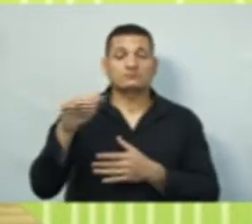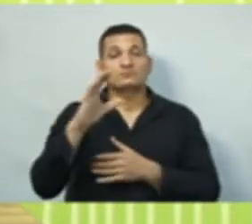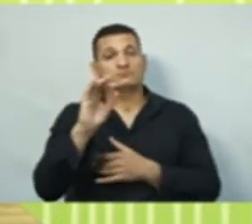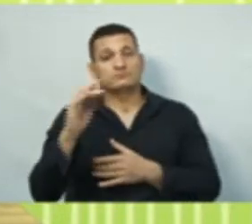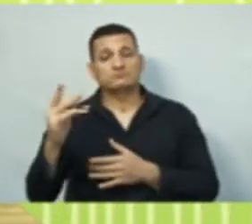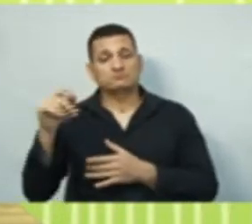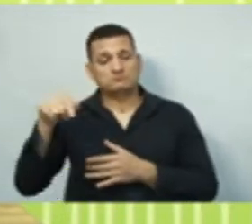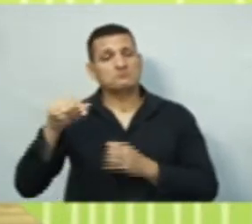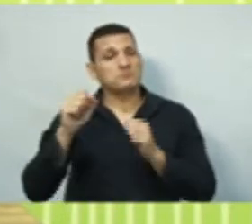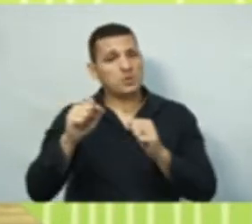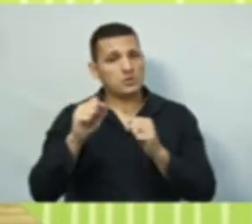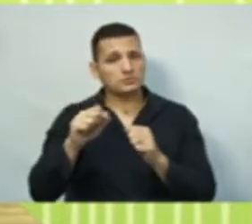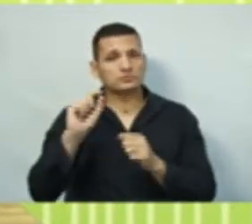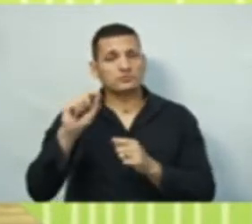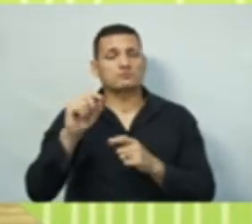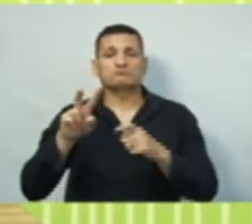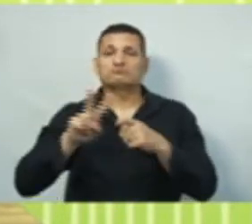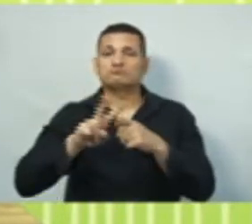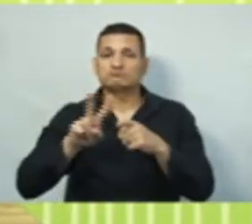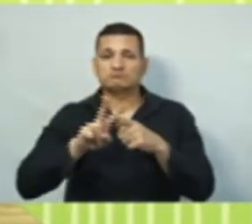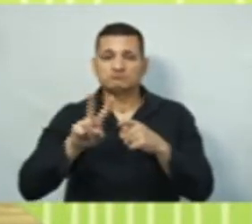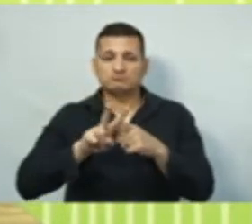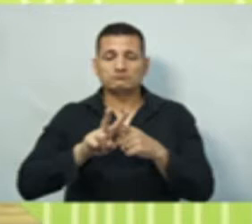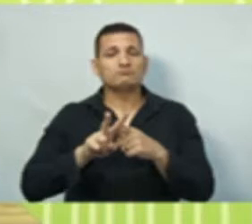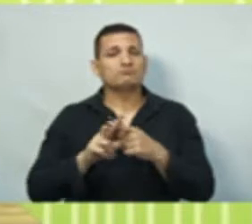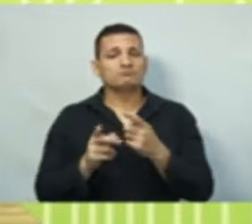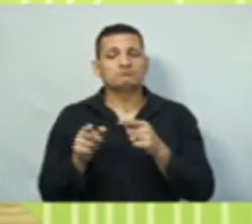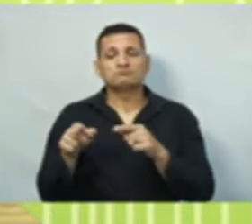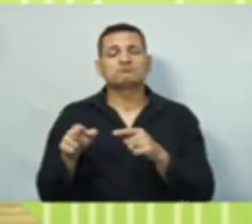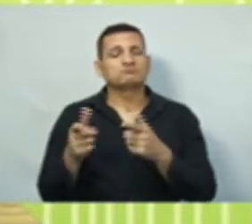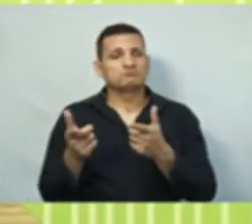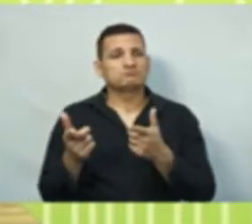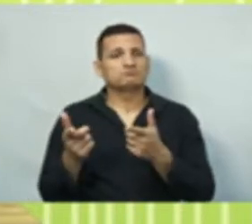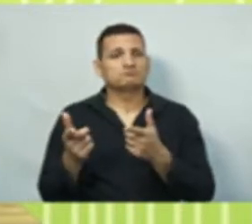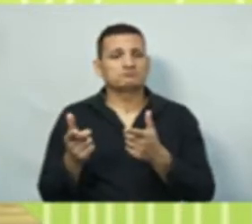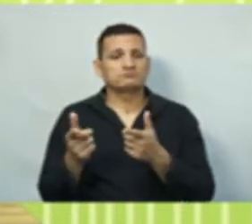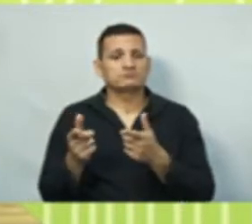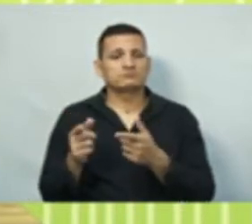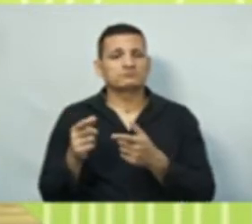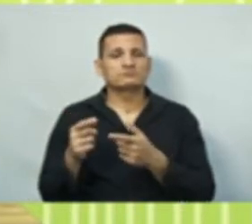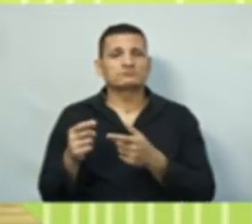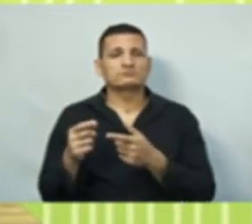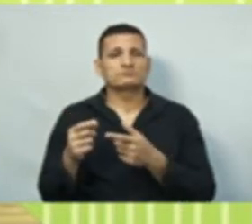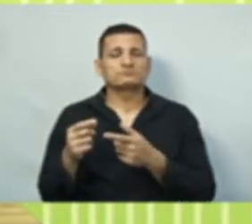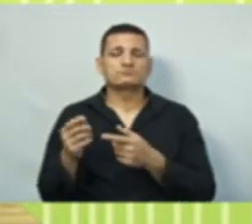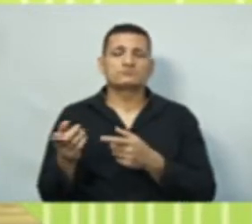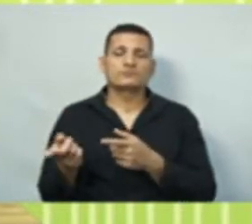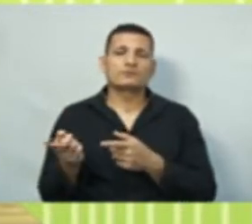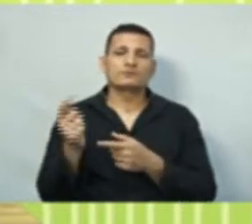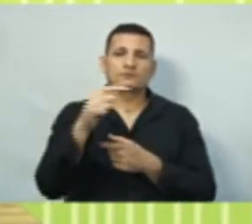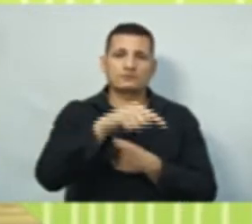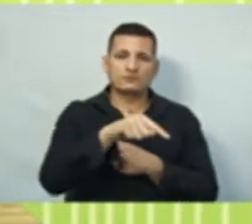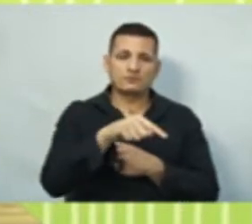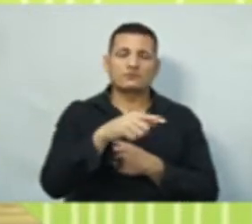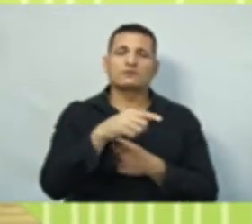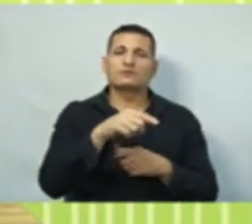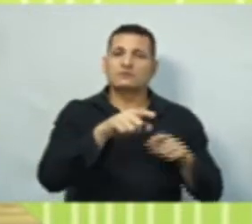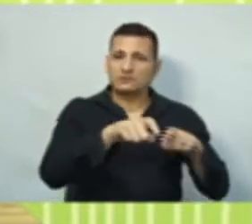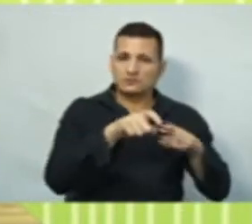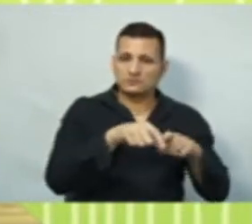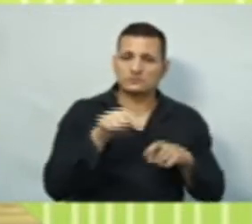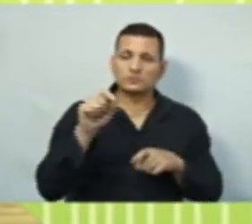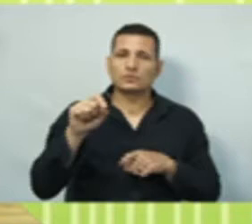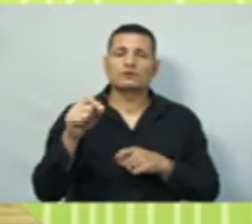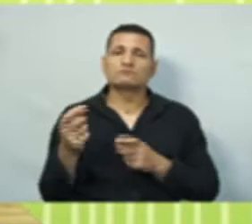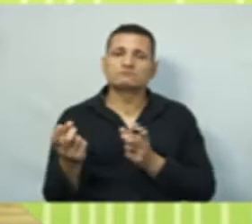montar uma veterinária onde ela está e ela entregar para o produtor a um custo